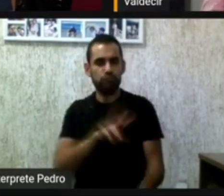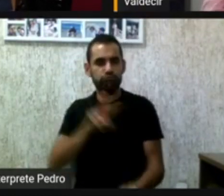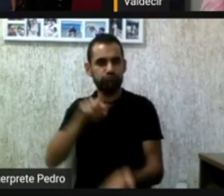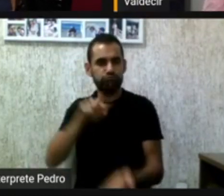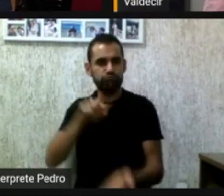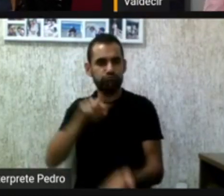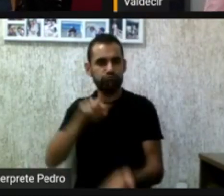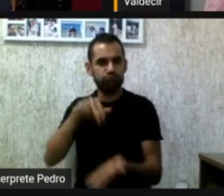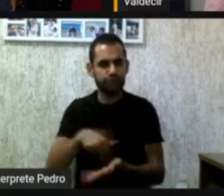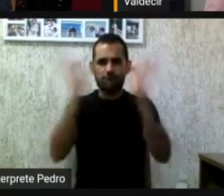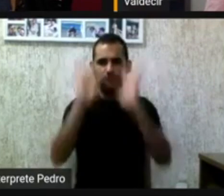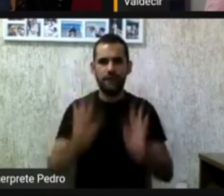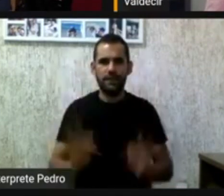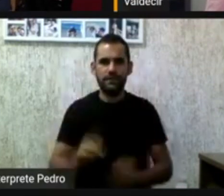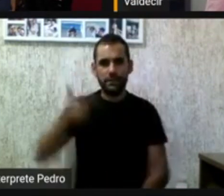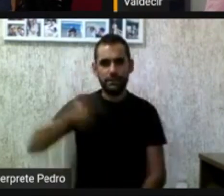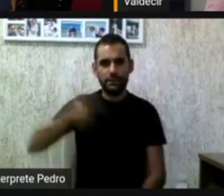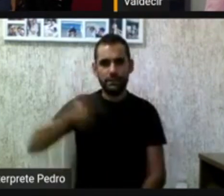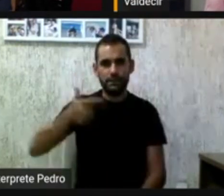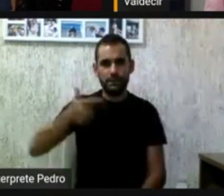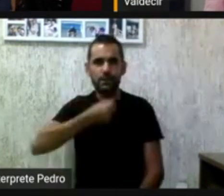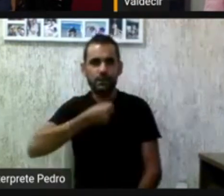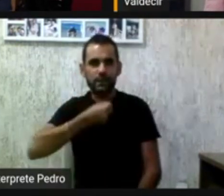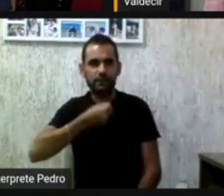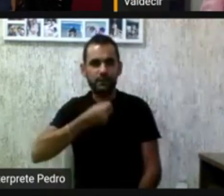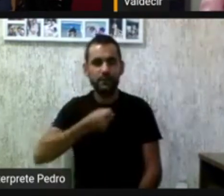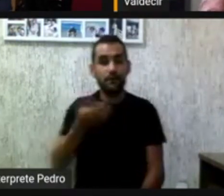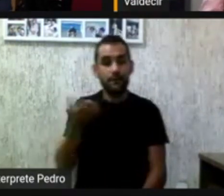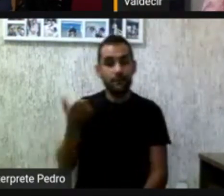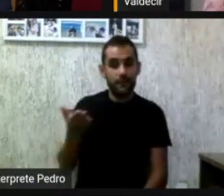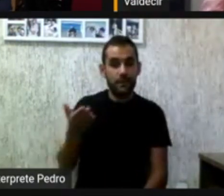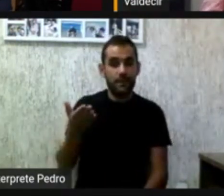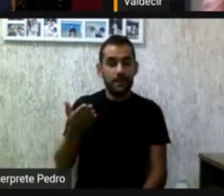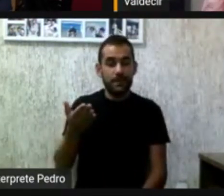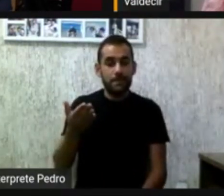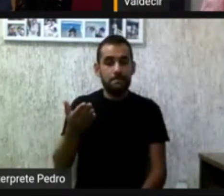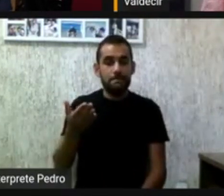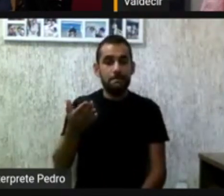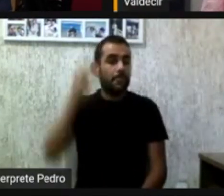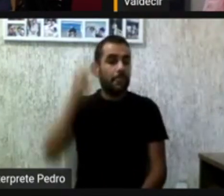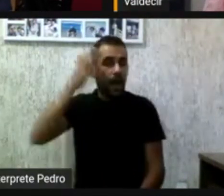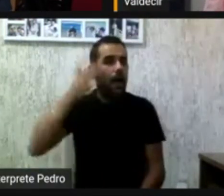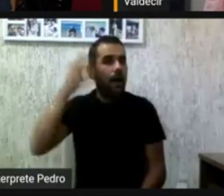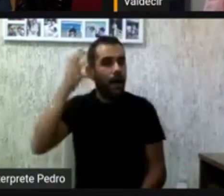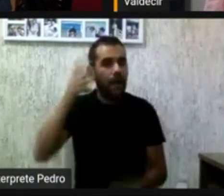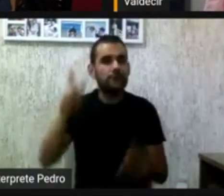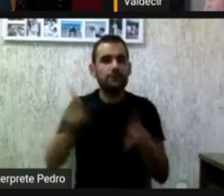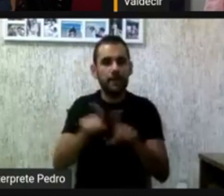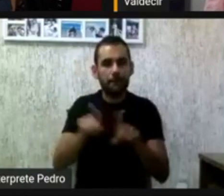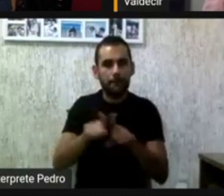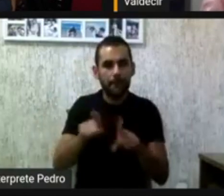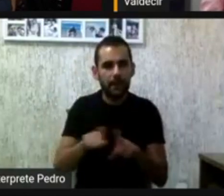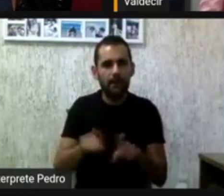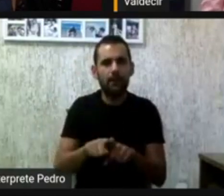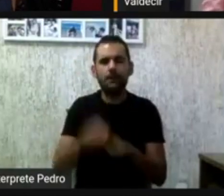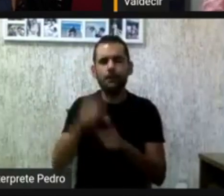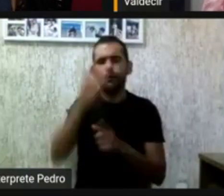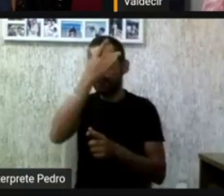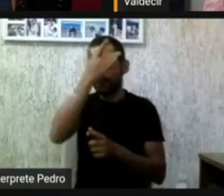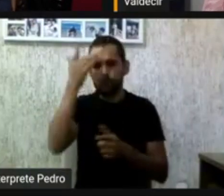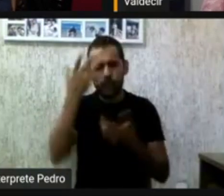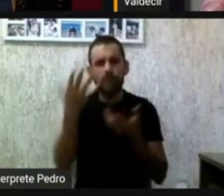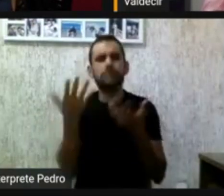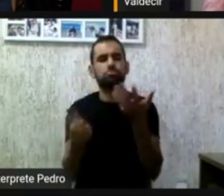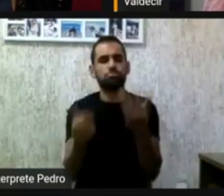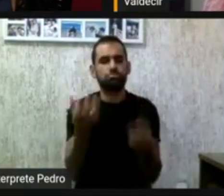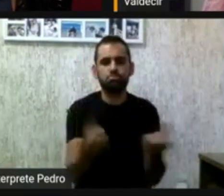muito feliz que essa segunda entrevista você colocou a rádio, né, para estar chegando às pessoas também, que é uma maneira